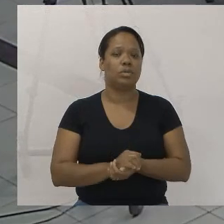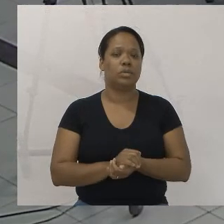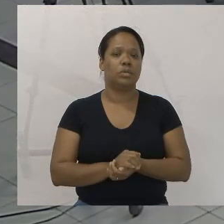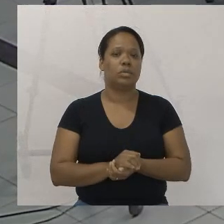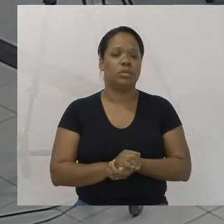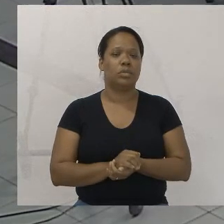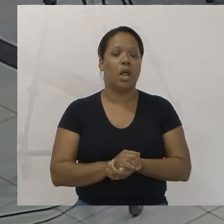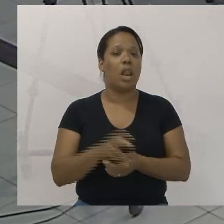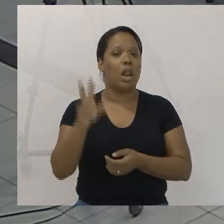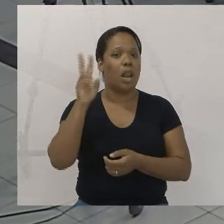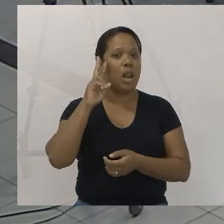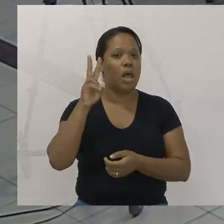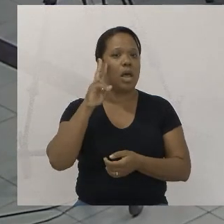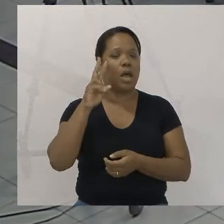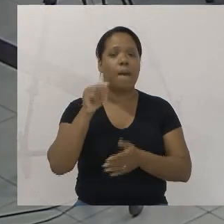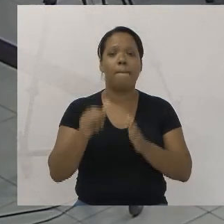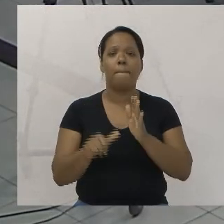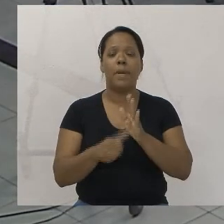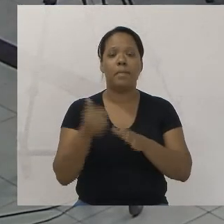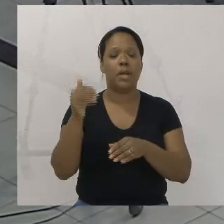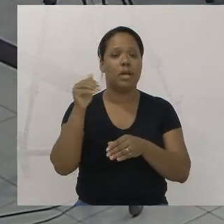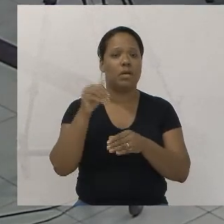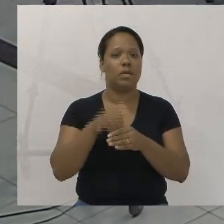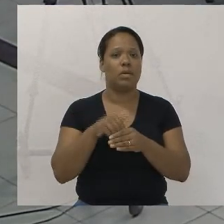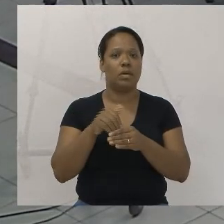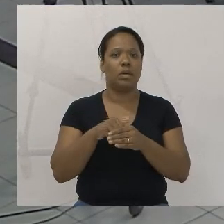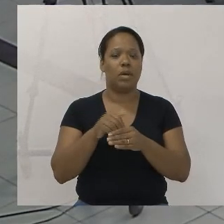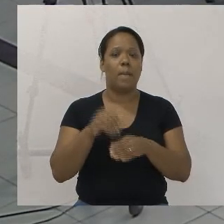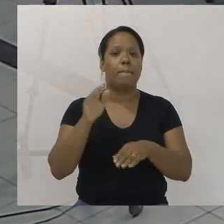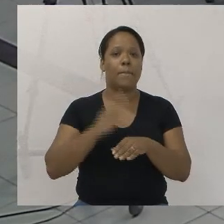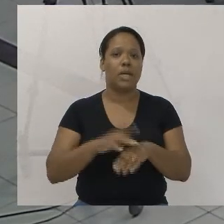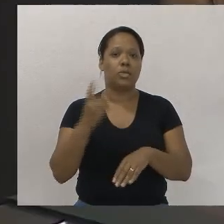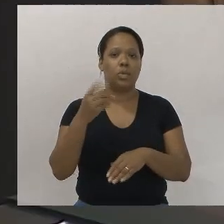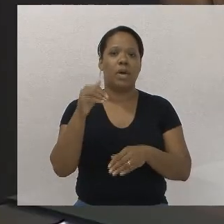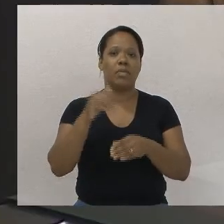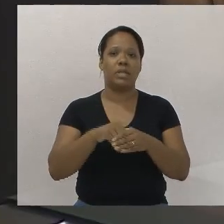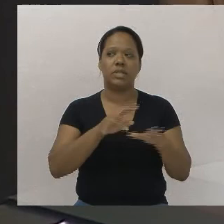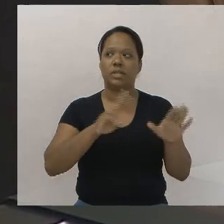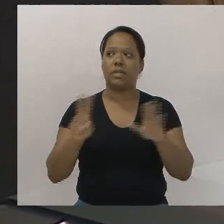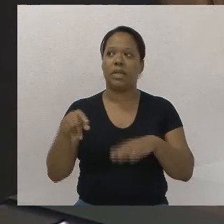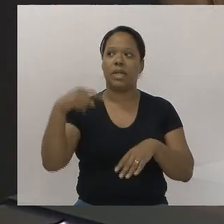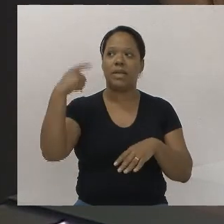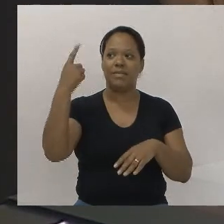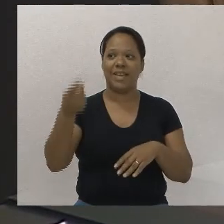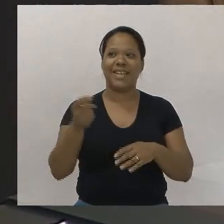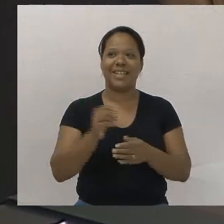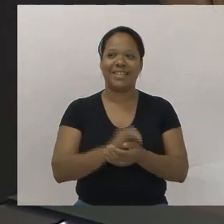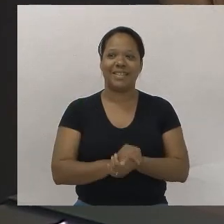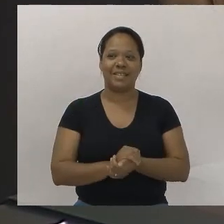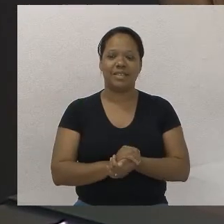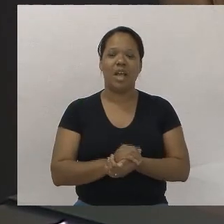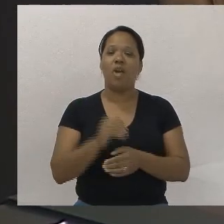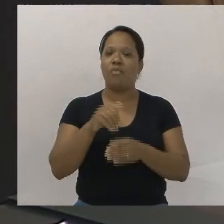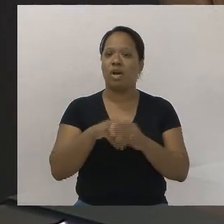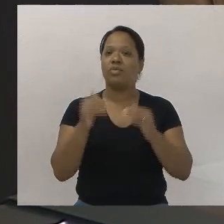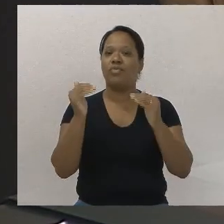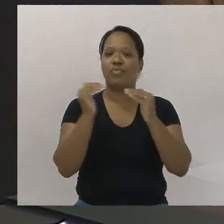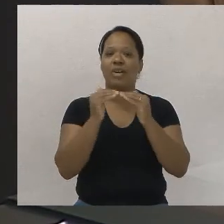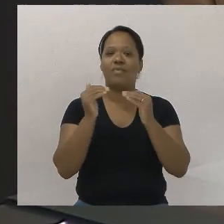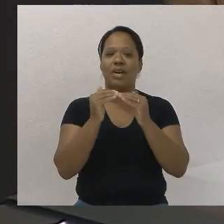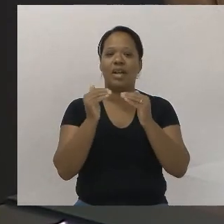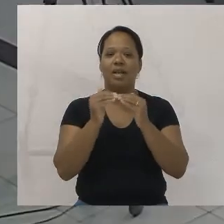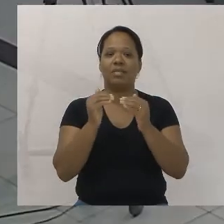lembrando que a primeira votação né nós temos mais uma votação na semana que vem já é isso meu voto favorável